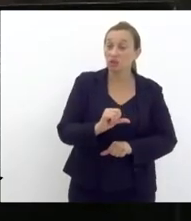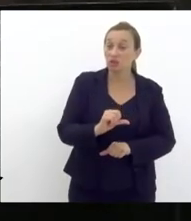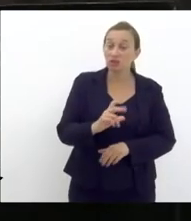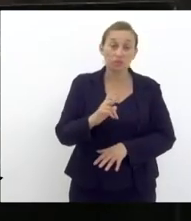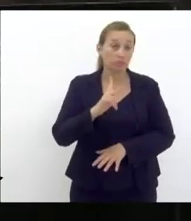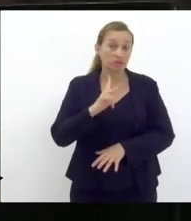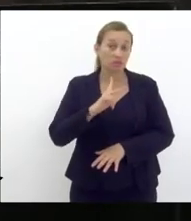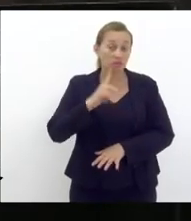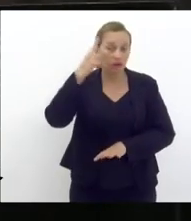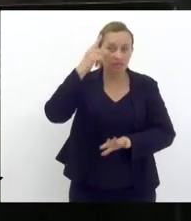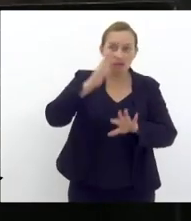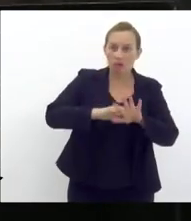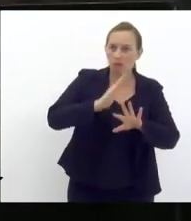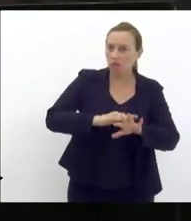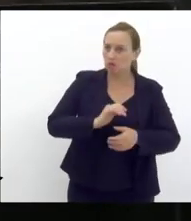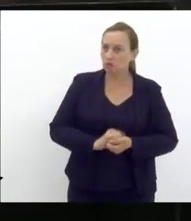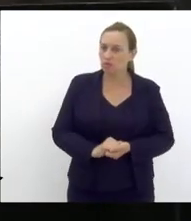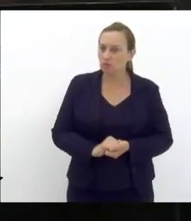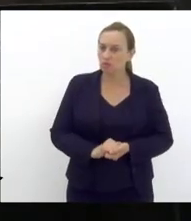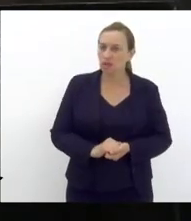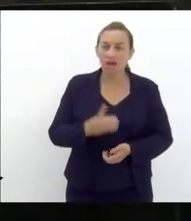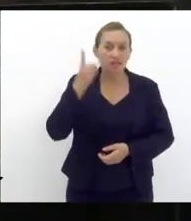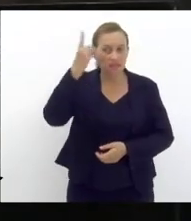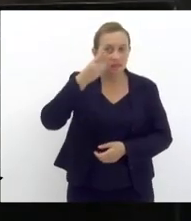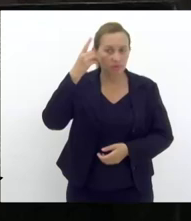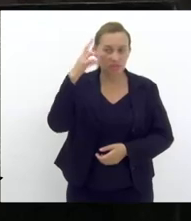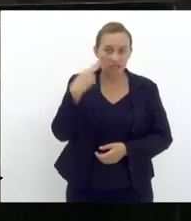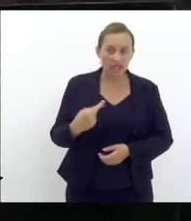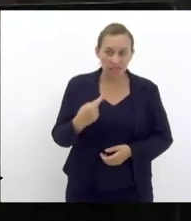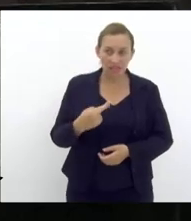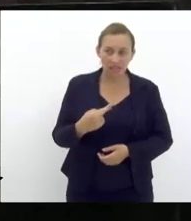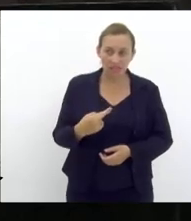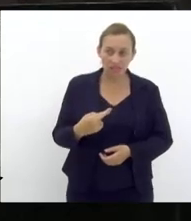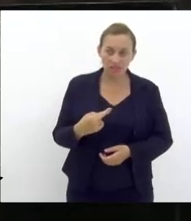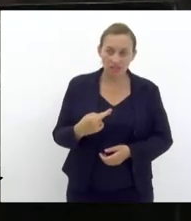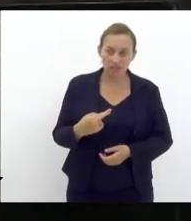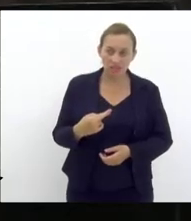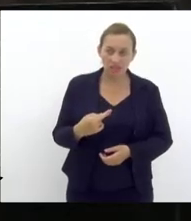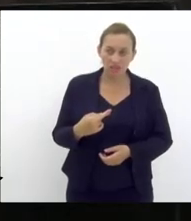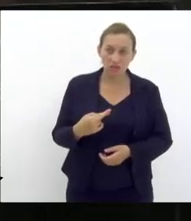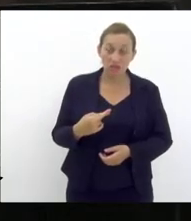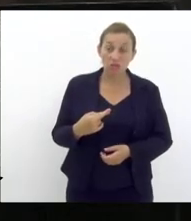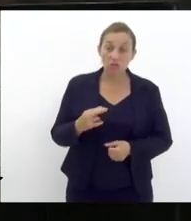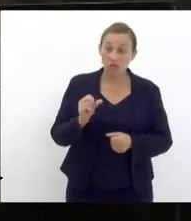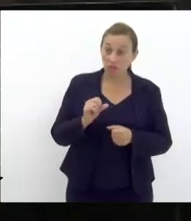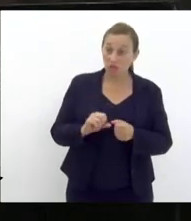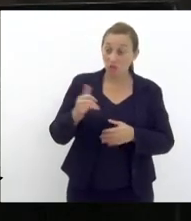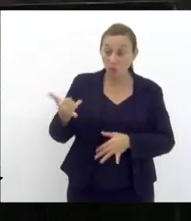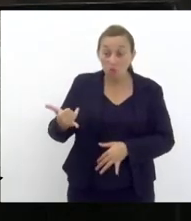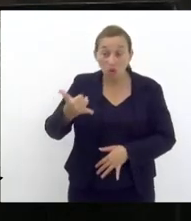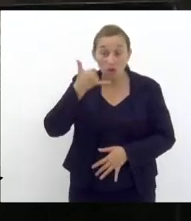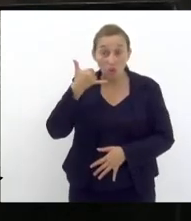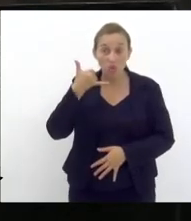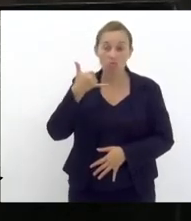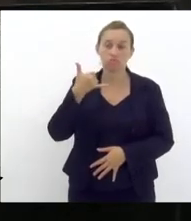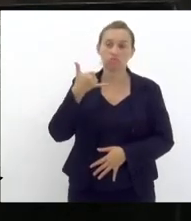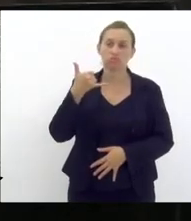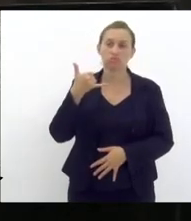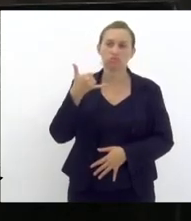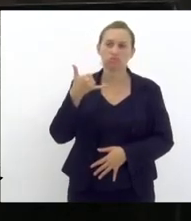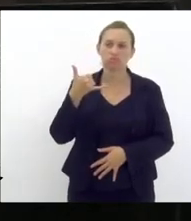individual e ideológico a deputada Renata Souza quando ela fez e acionou